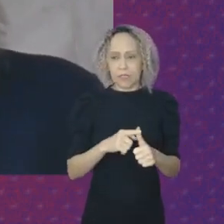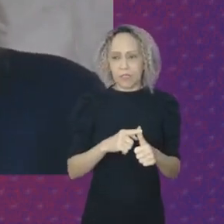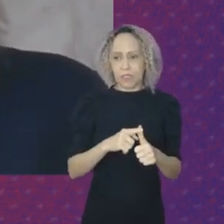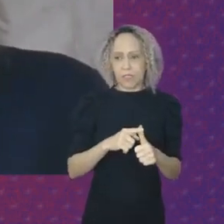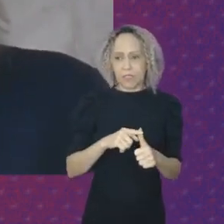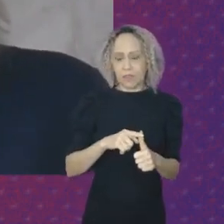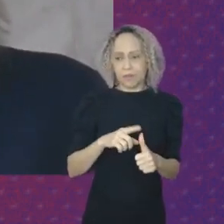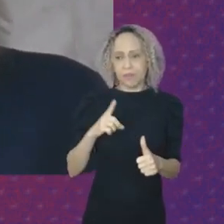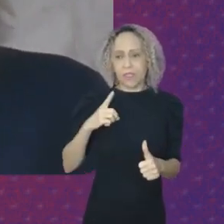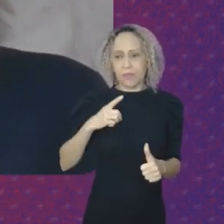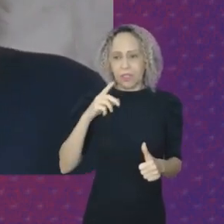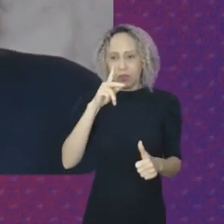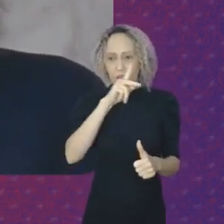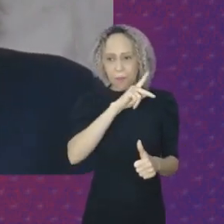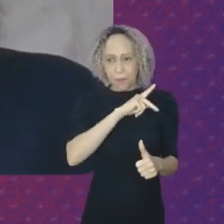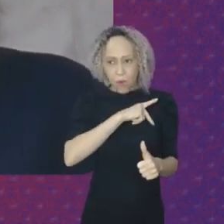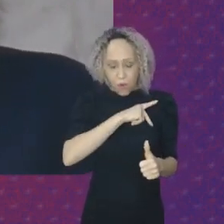Pública,